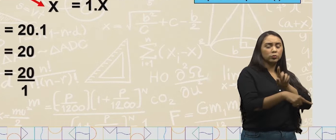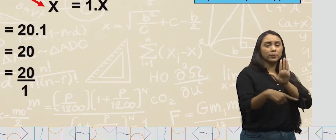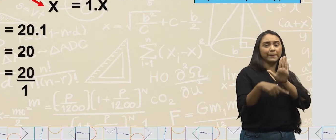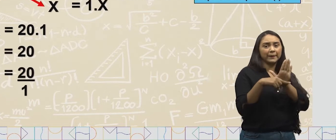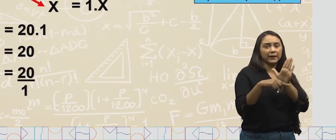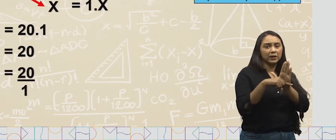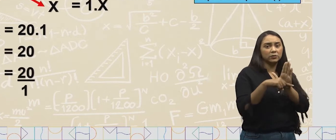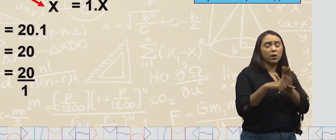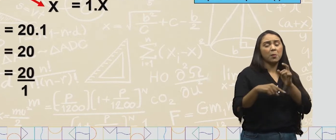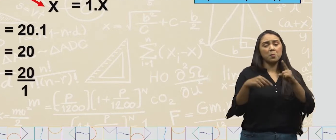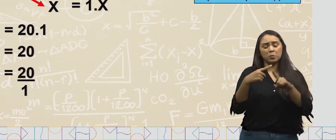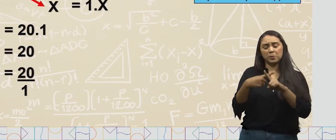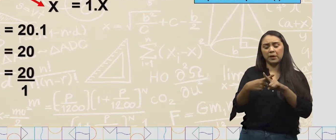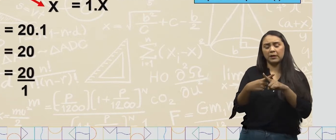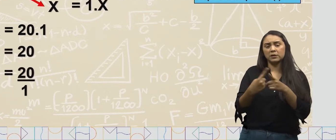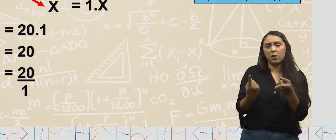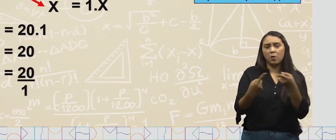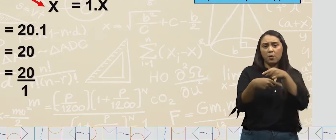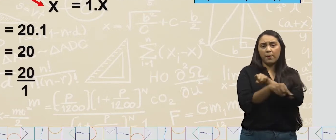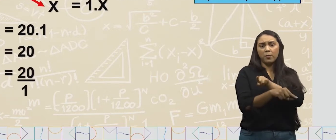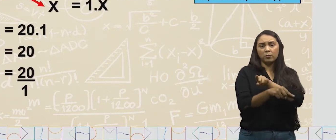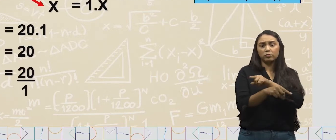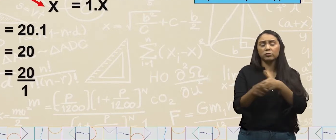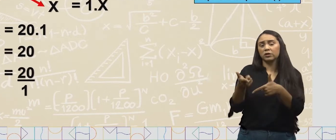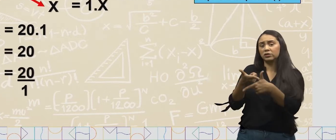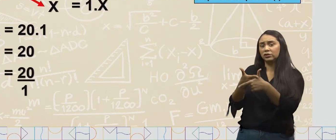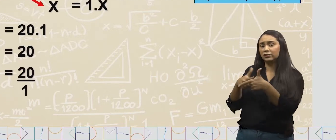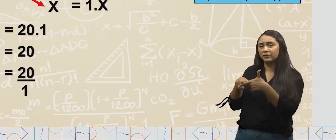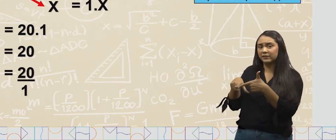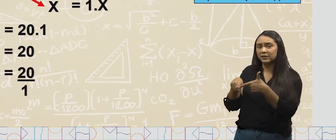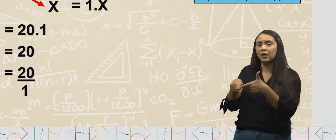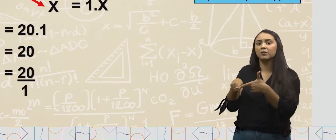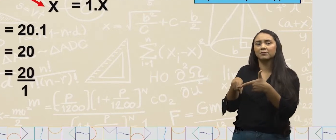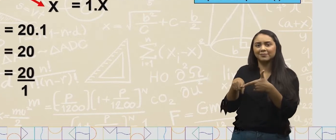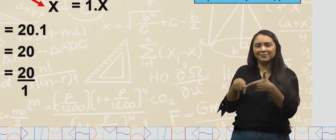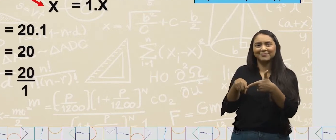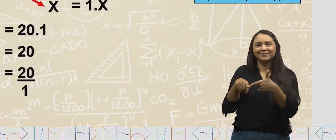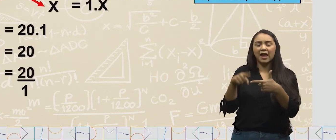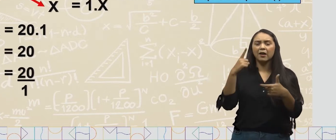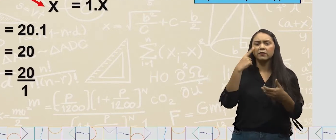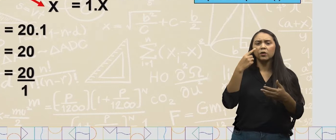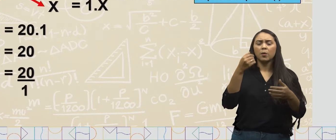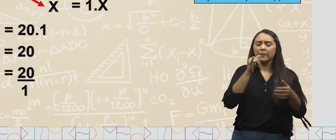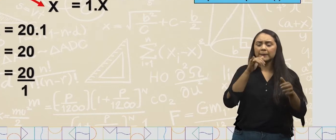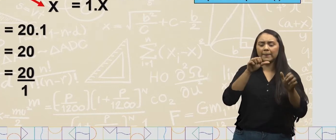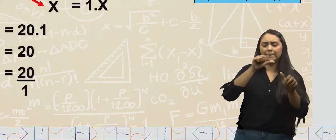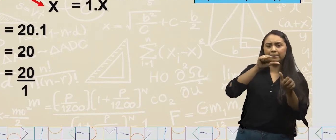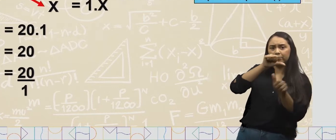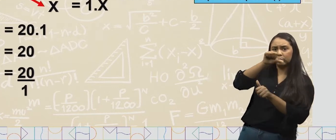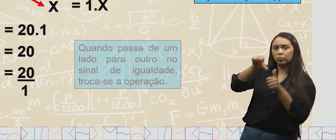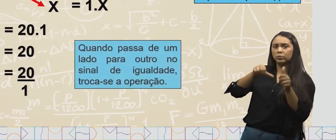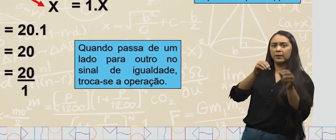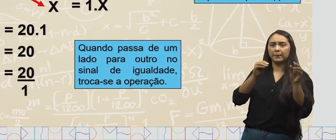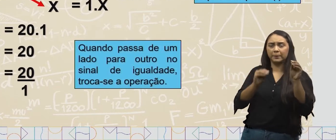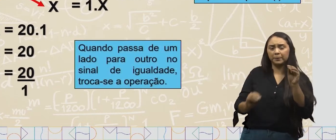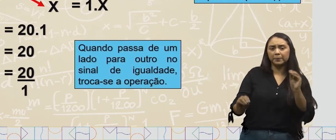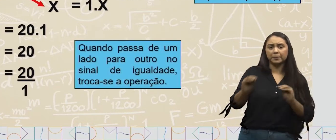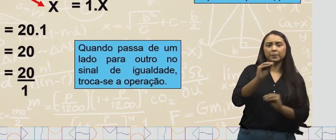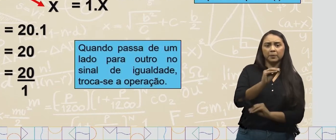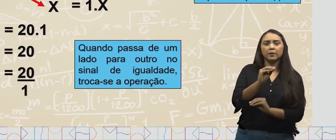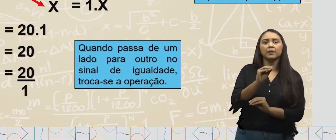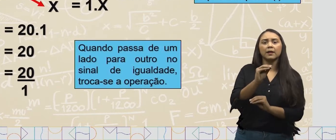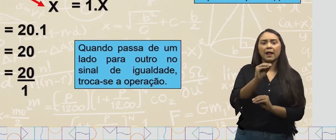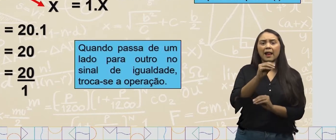a multiplicação com a divisão. Neste caso aí, como vamos mudar de lugar o número 1, como ele